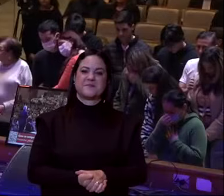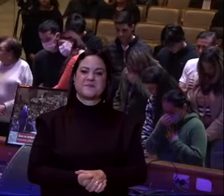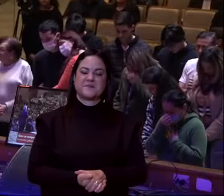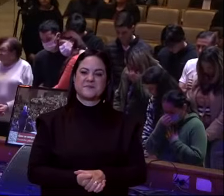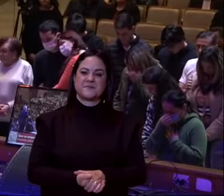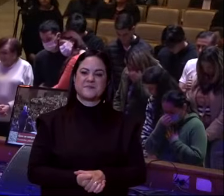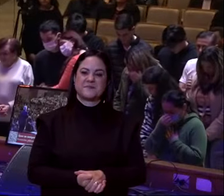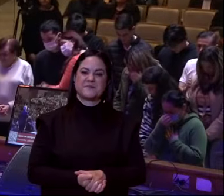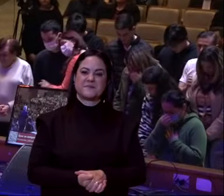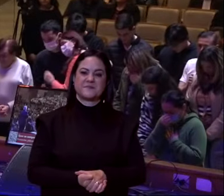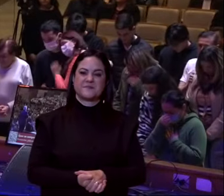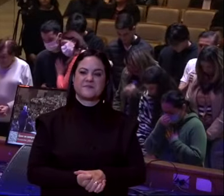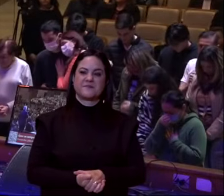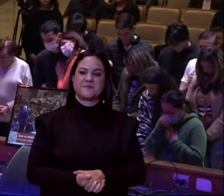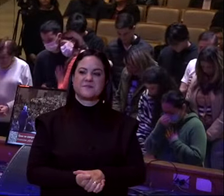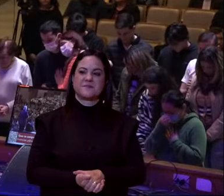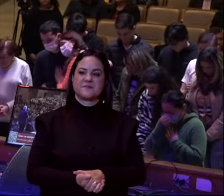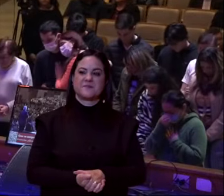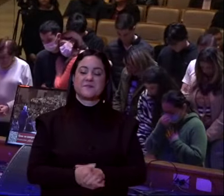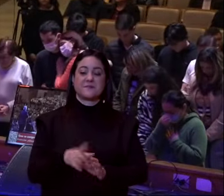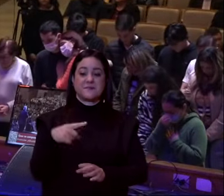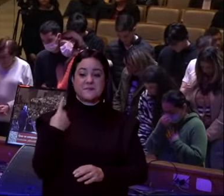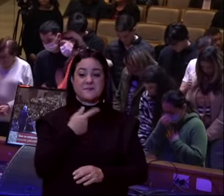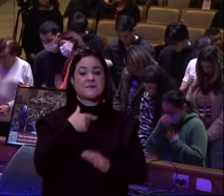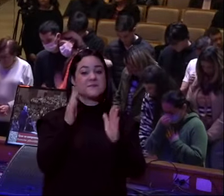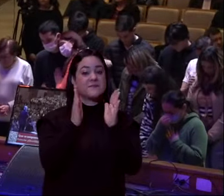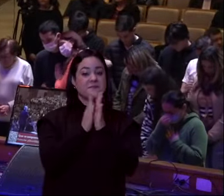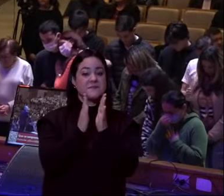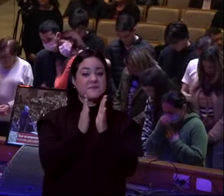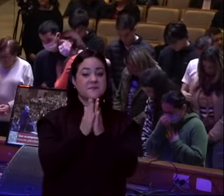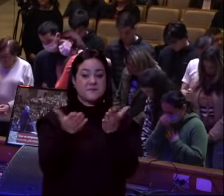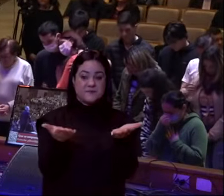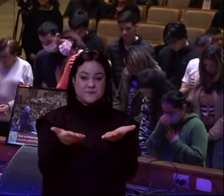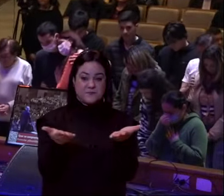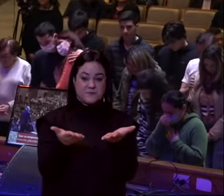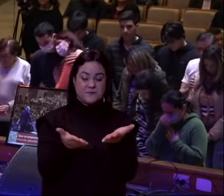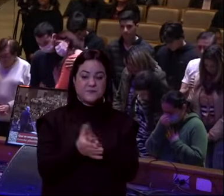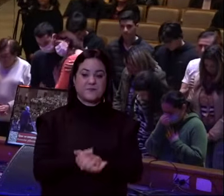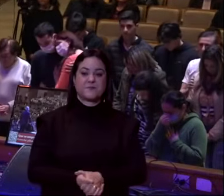Amém. A gente vai orar juntos aqui.